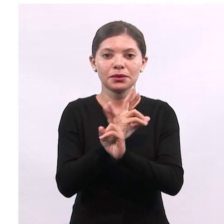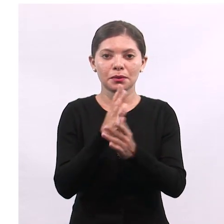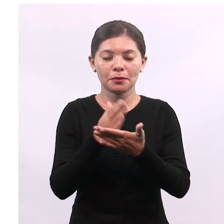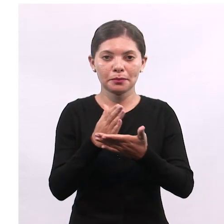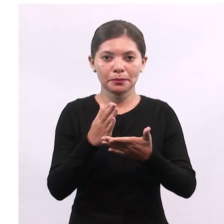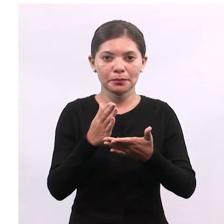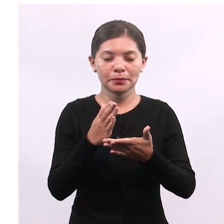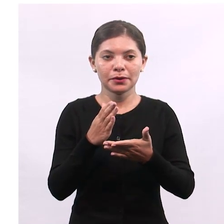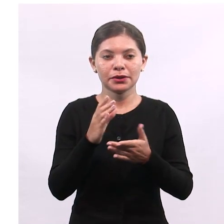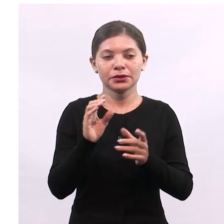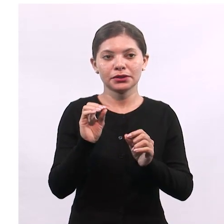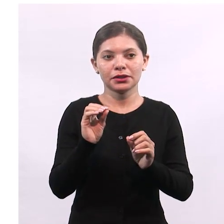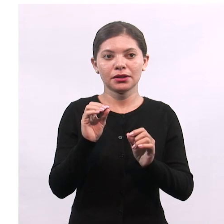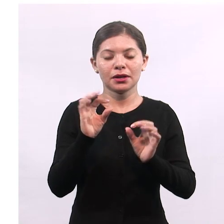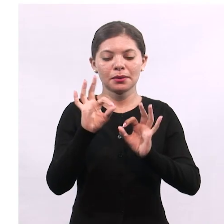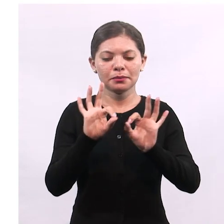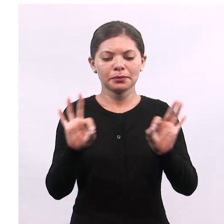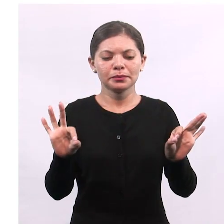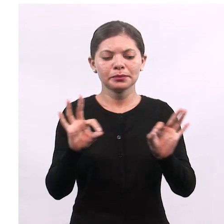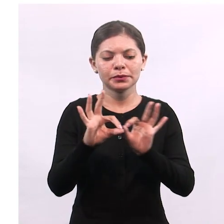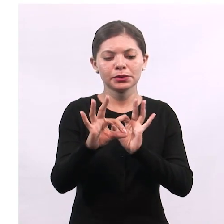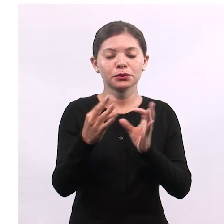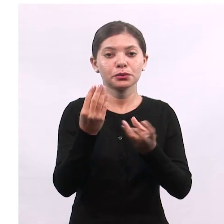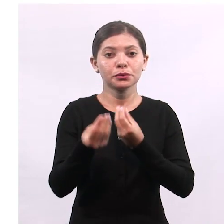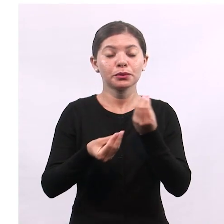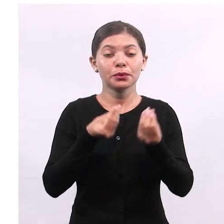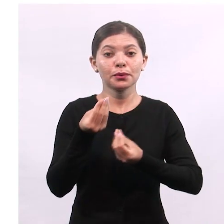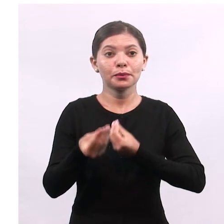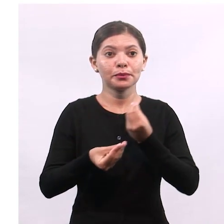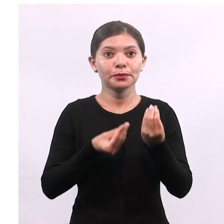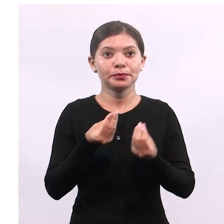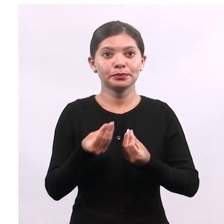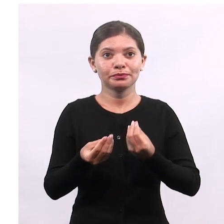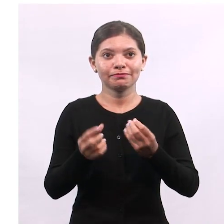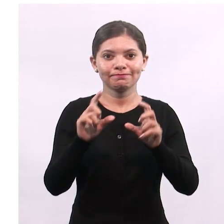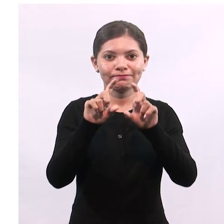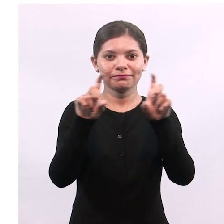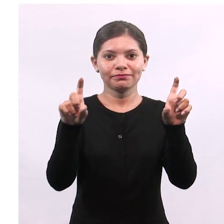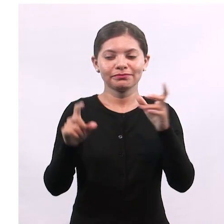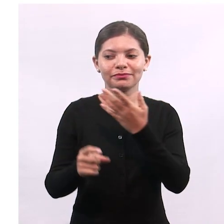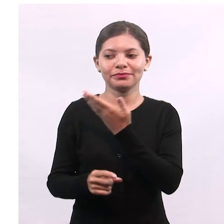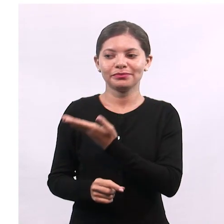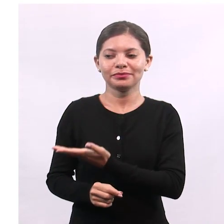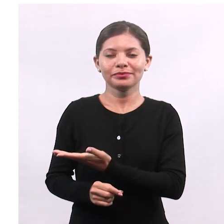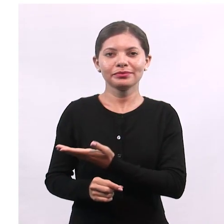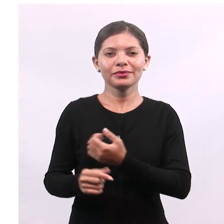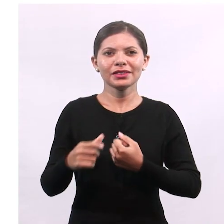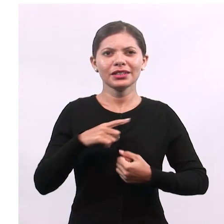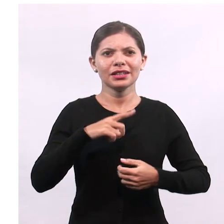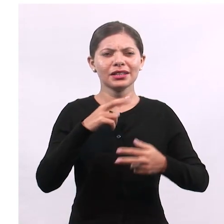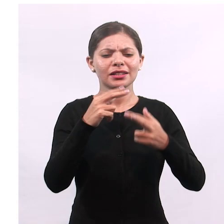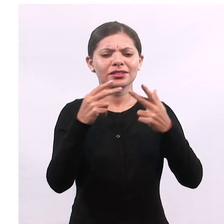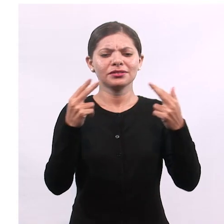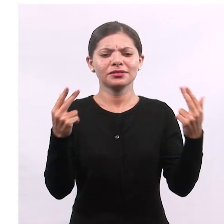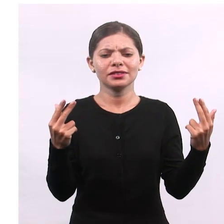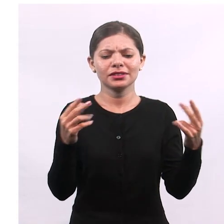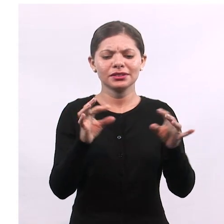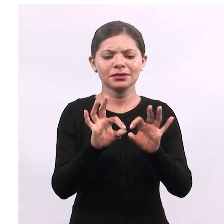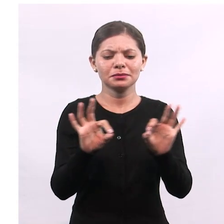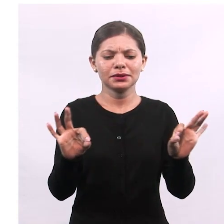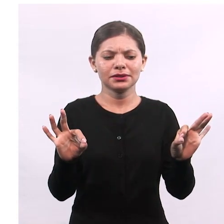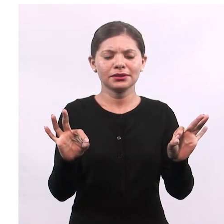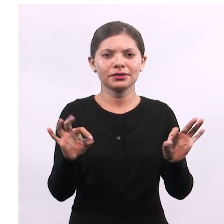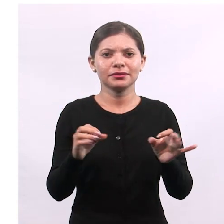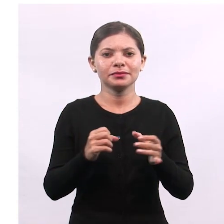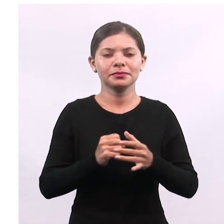dessas métricas de dispersão E aí a gente tem diversas métricas de dispersão O desvio médio